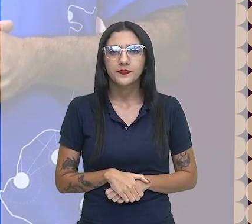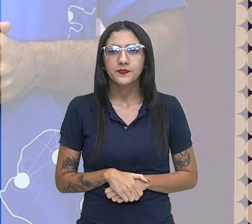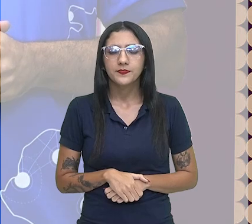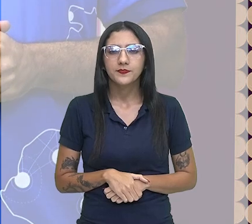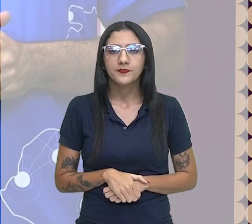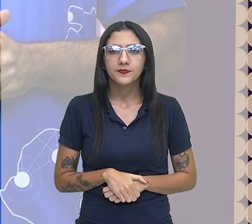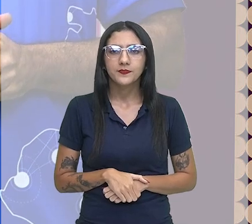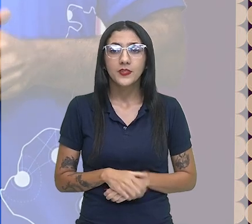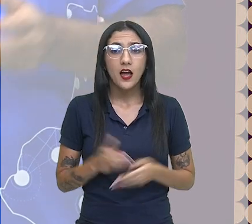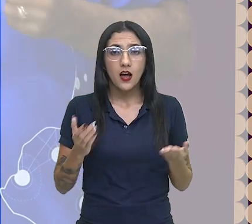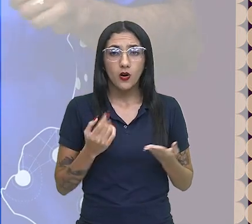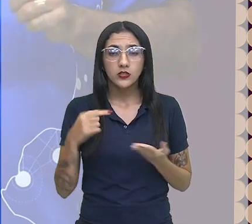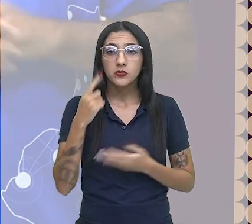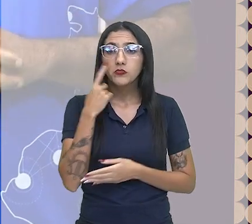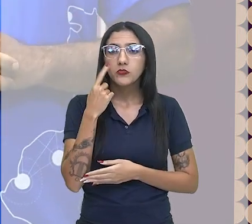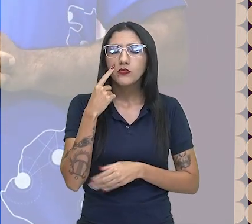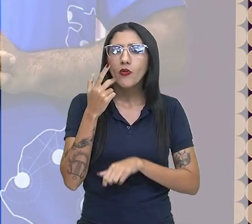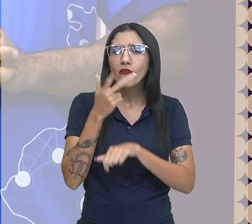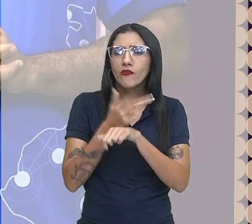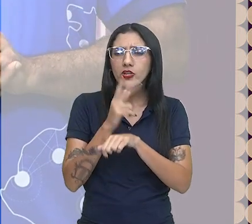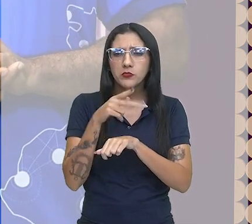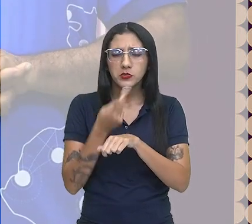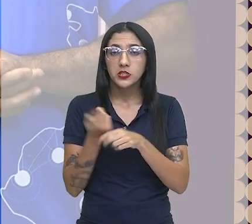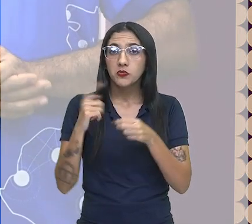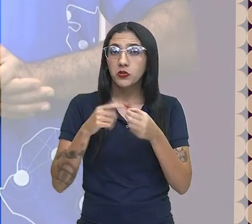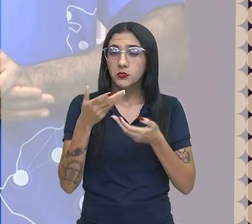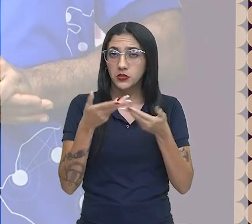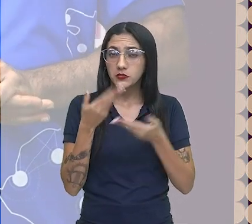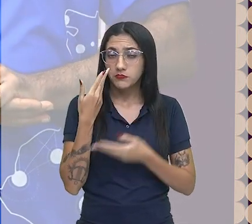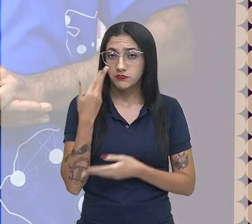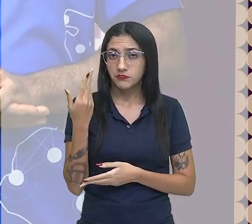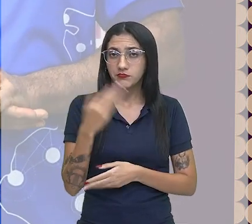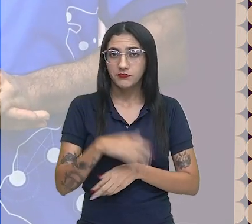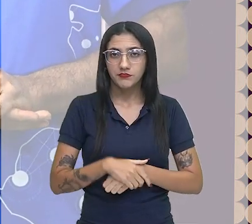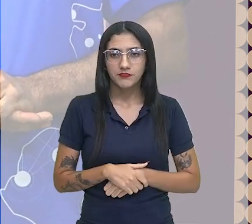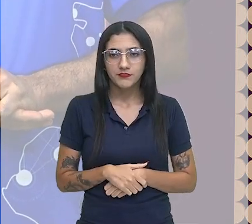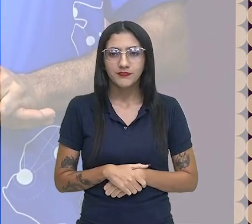agora para acompanhar um vídeo, em seguida a gente volta para conversar um pouquinho mais. Vamos lá.